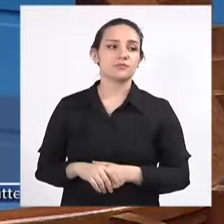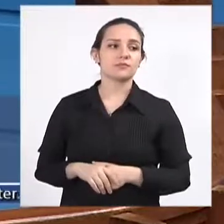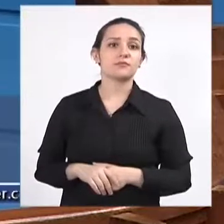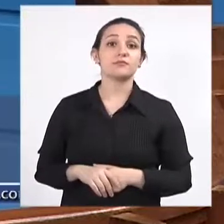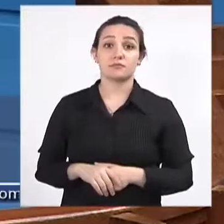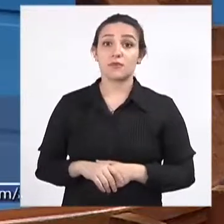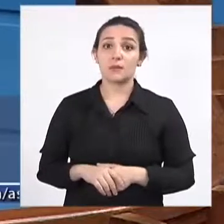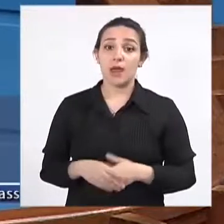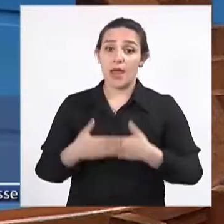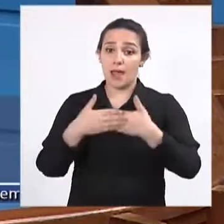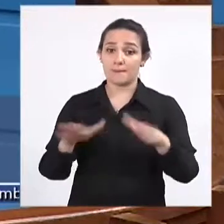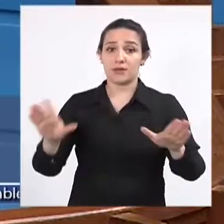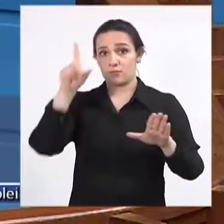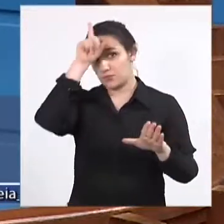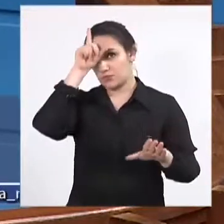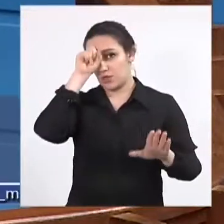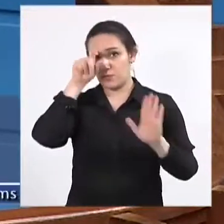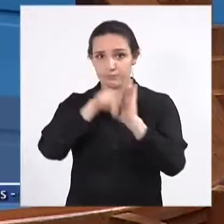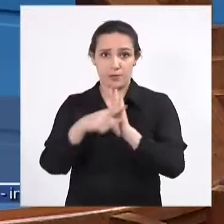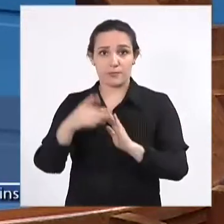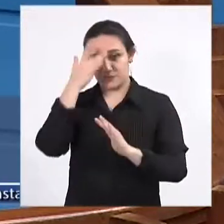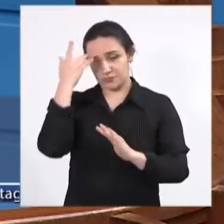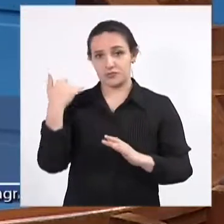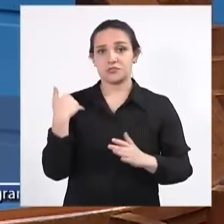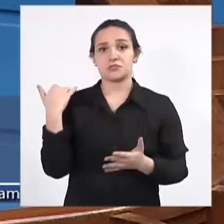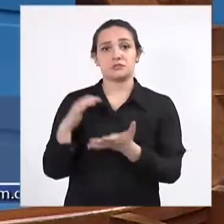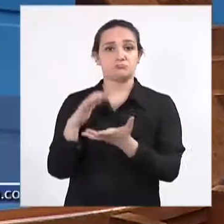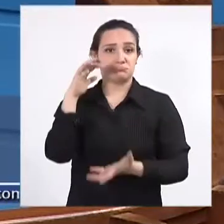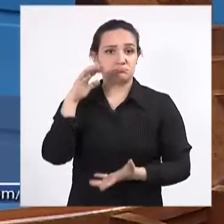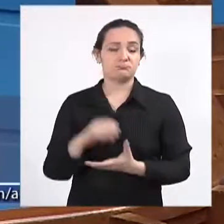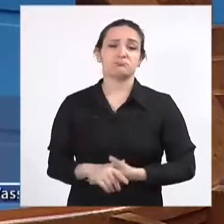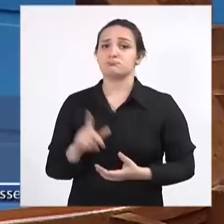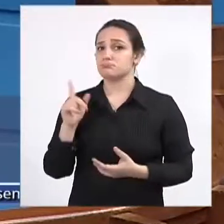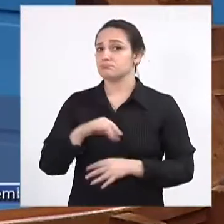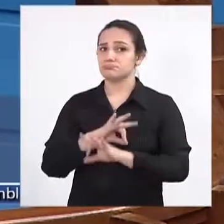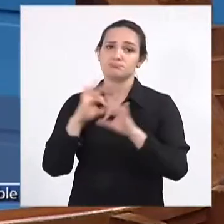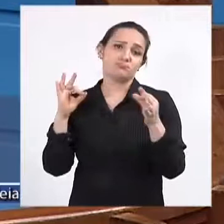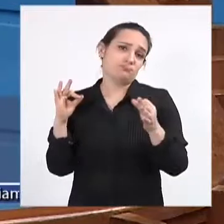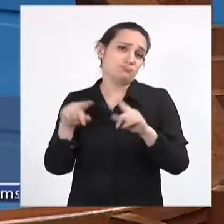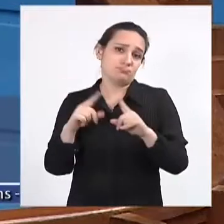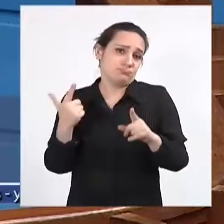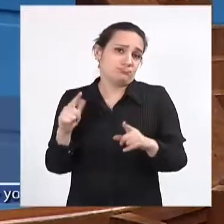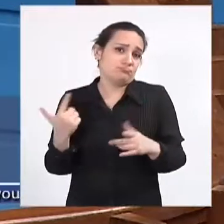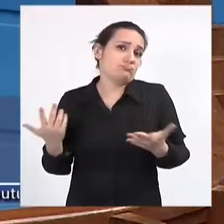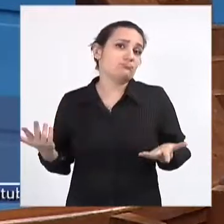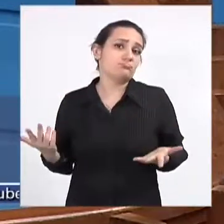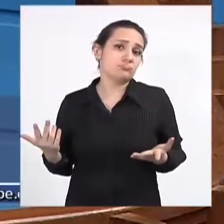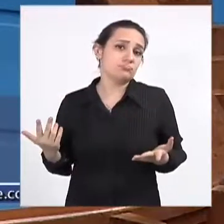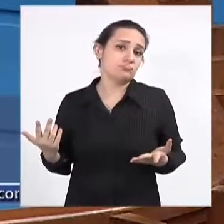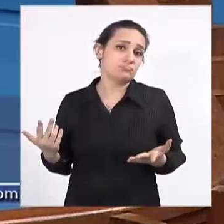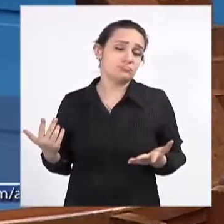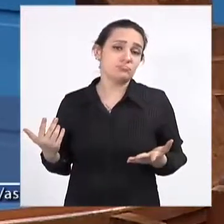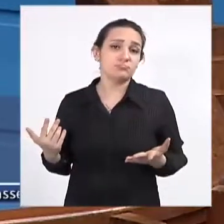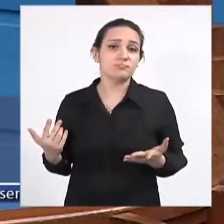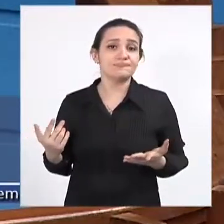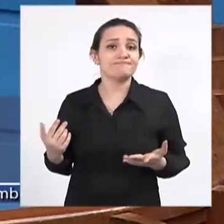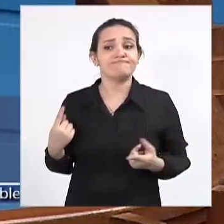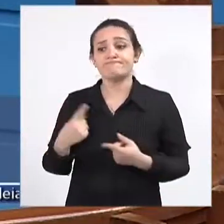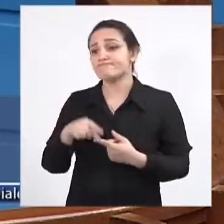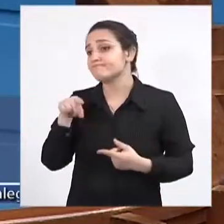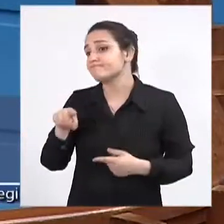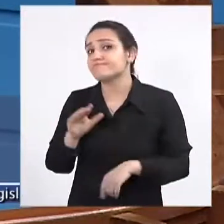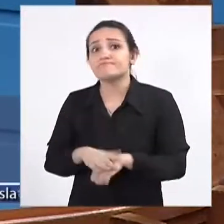nosso estado um hospital exclusivamente para atender pessoas idosas, porque são as que